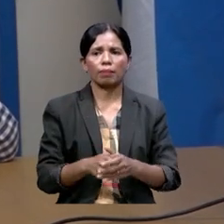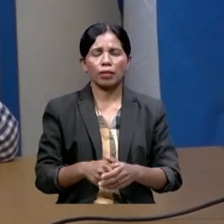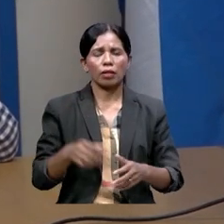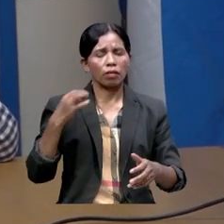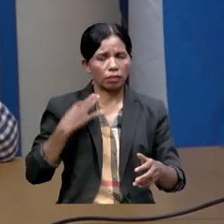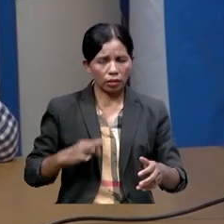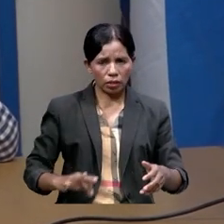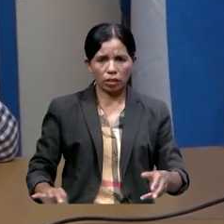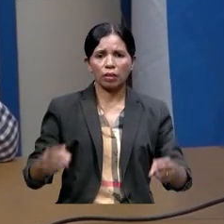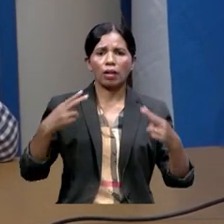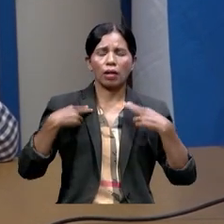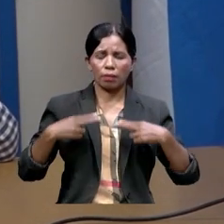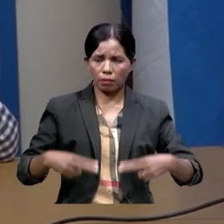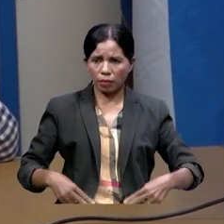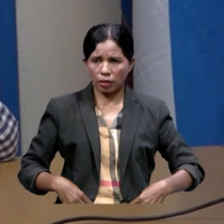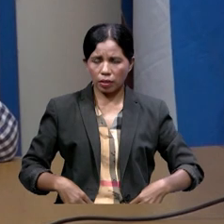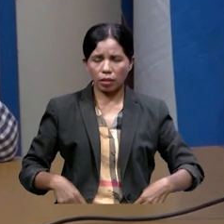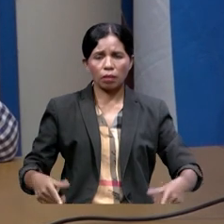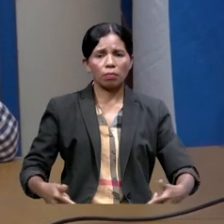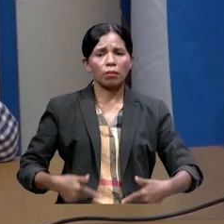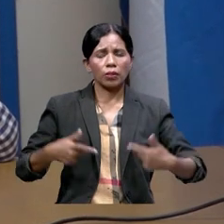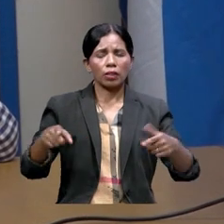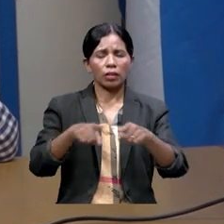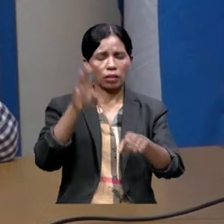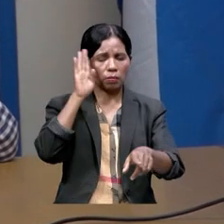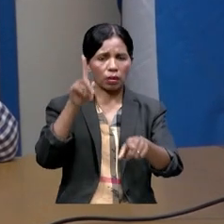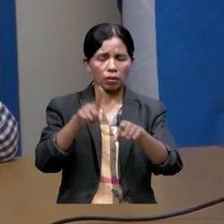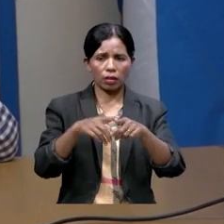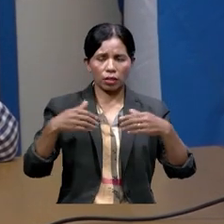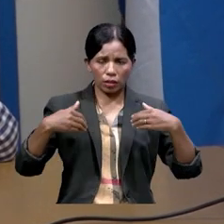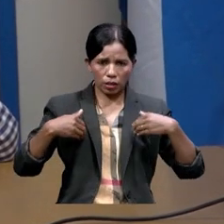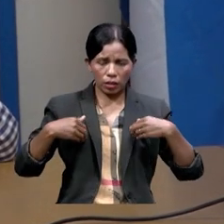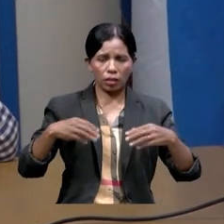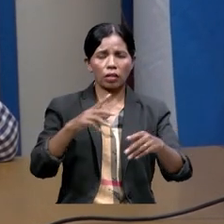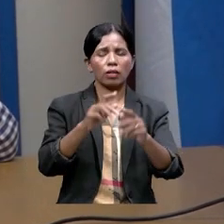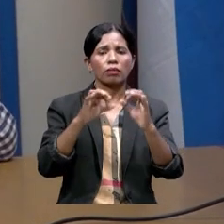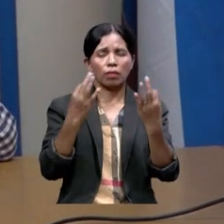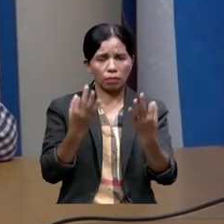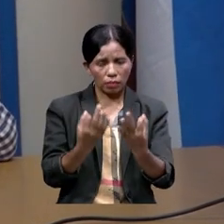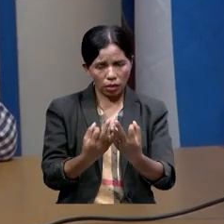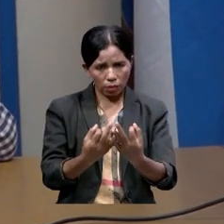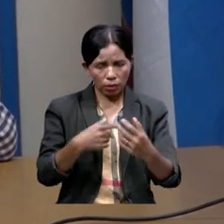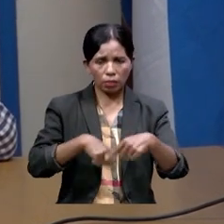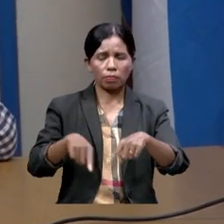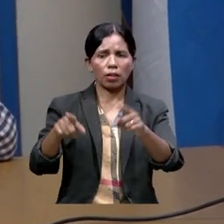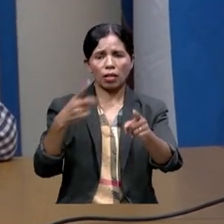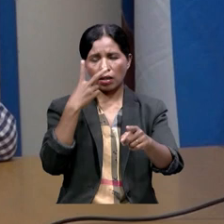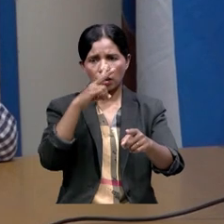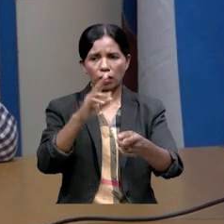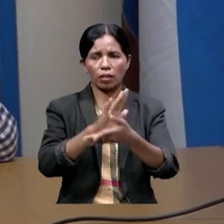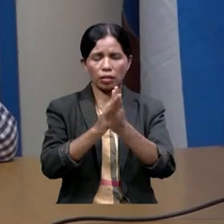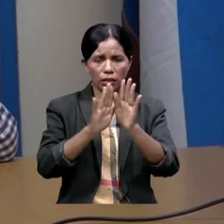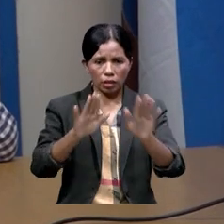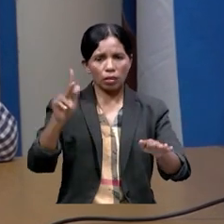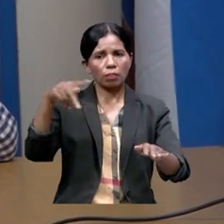fraternidade humana mores mão ali né tem que ser ia uma lara ne uluk maka sai beli ur ol data ne tem que ser estabilidade